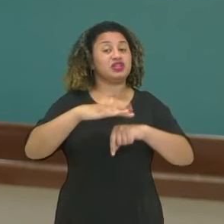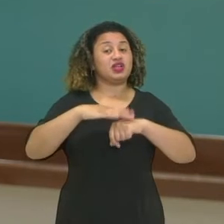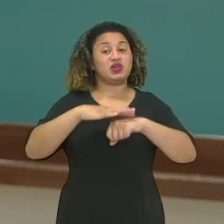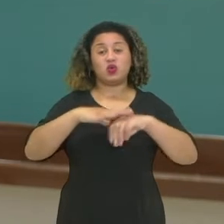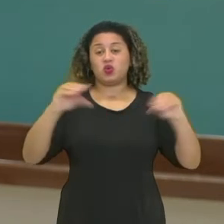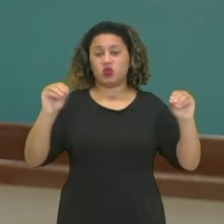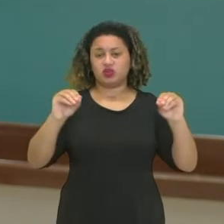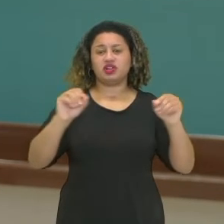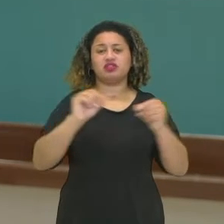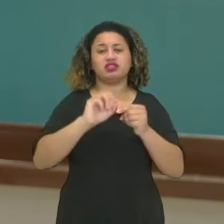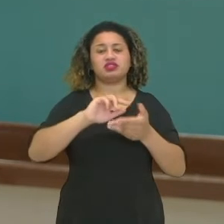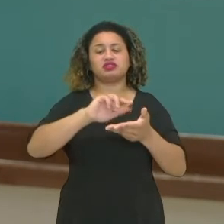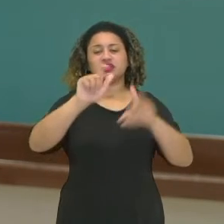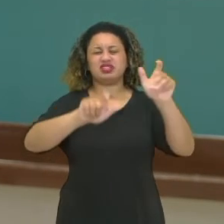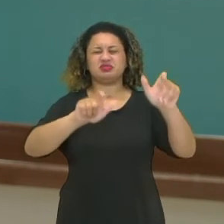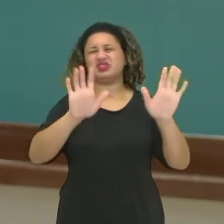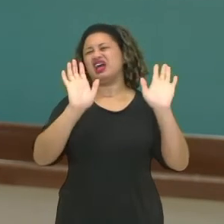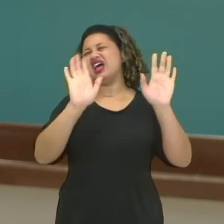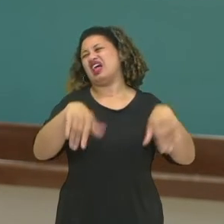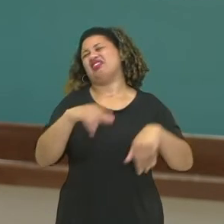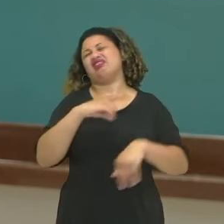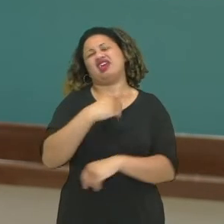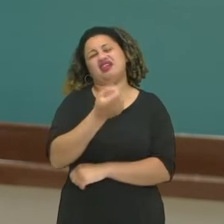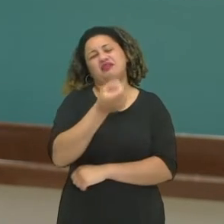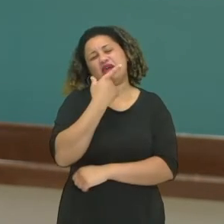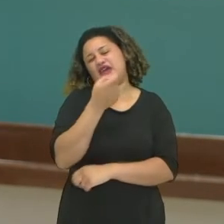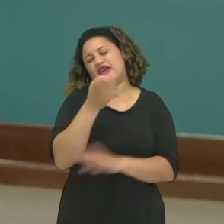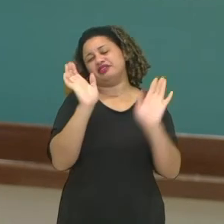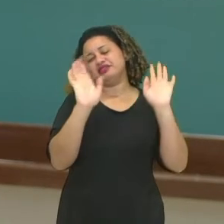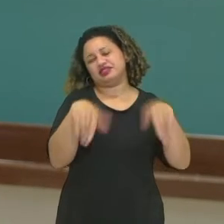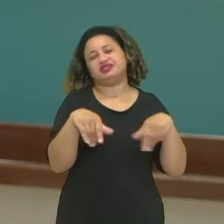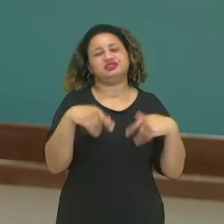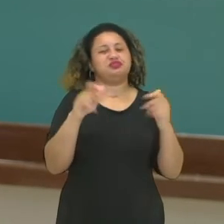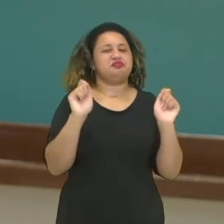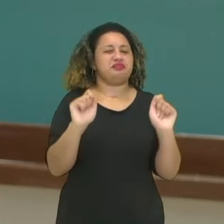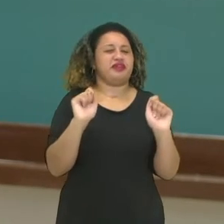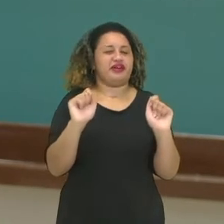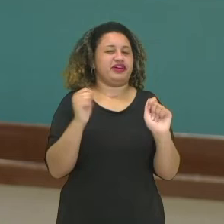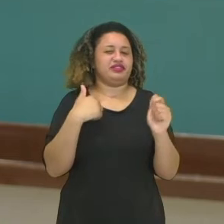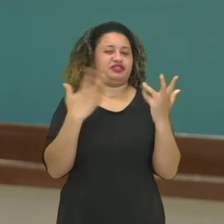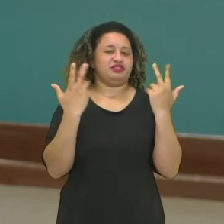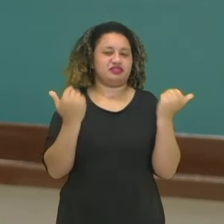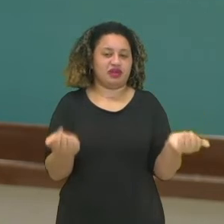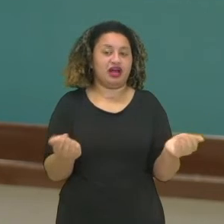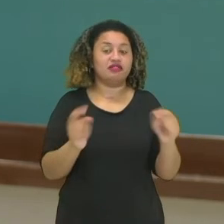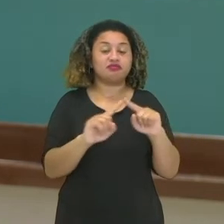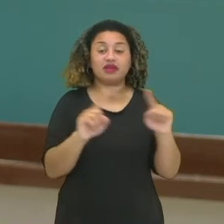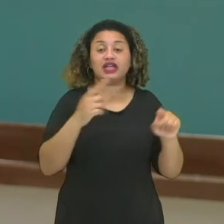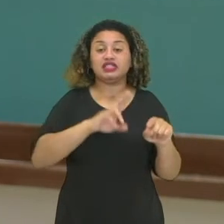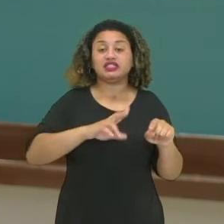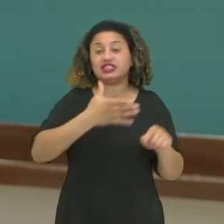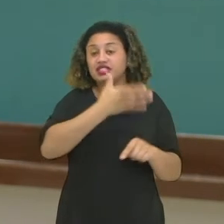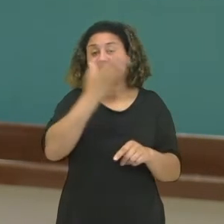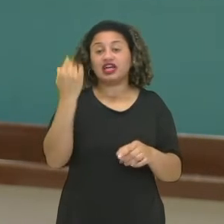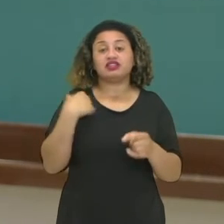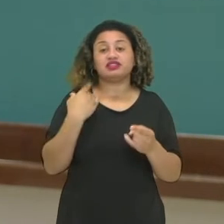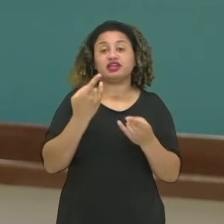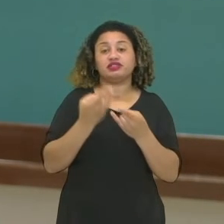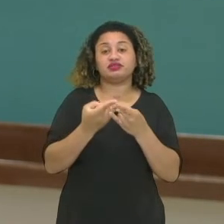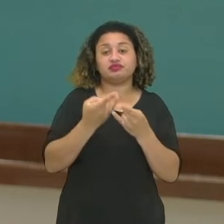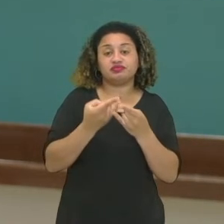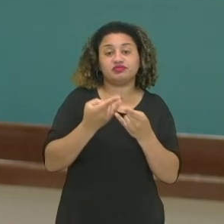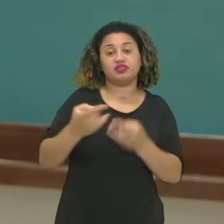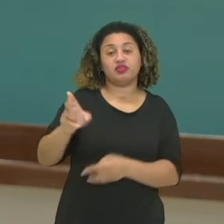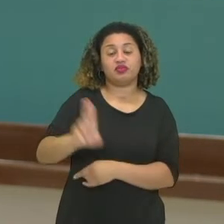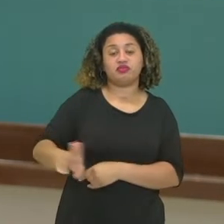faz com que muitas pessoas falem assim, tem remédio, eu posso conviver com isso. E acabe não usando preservativos, né? Mas